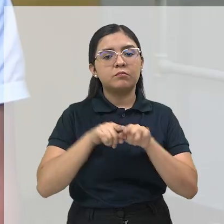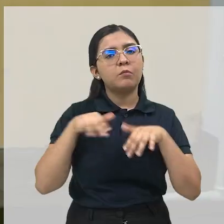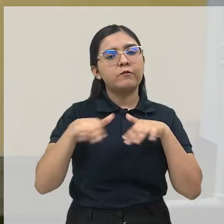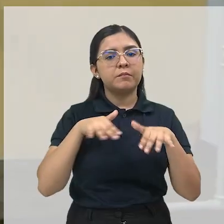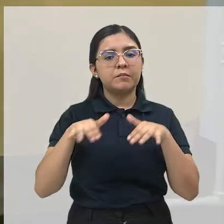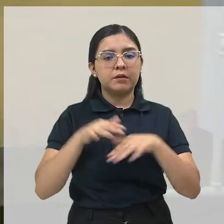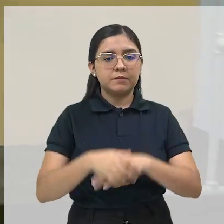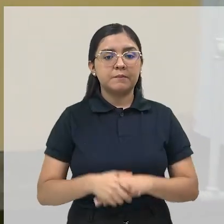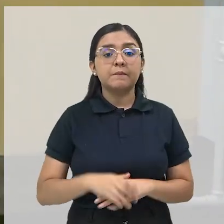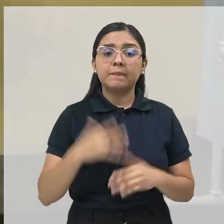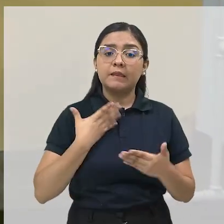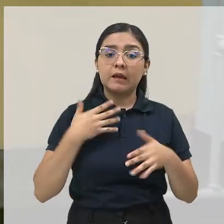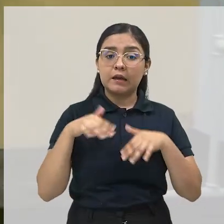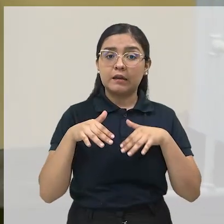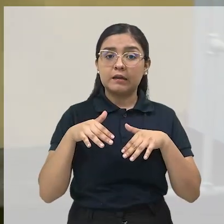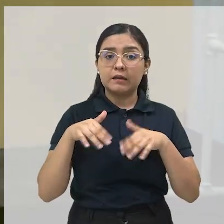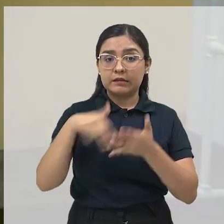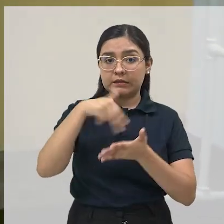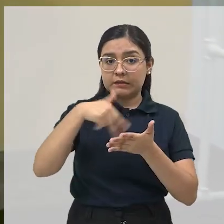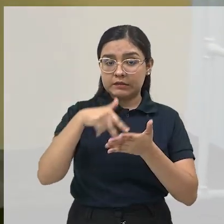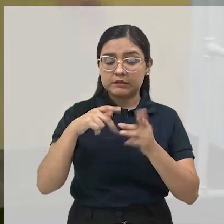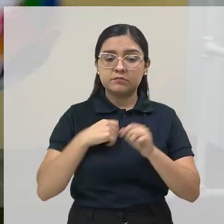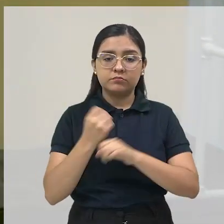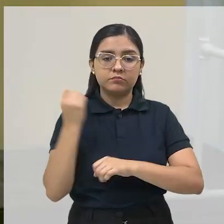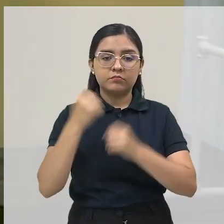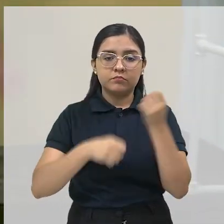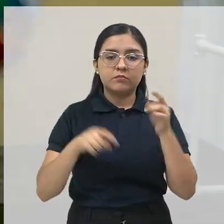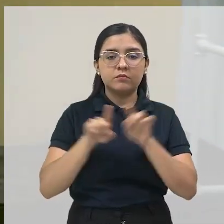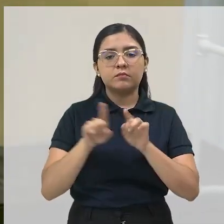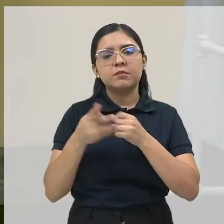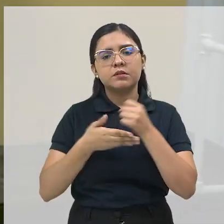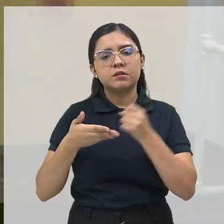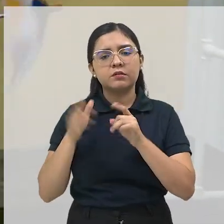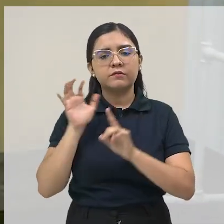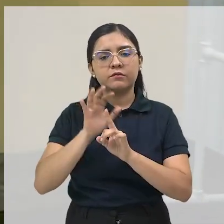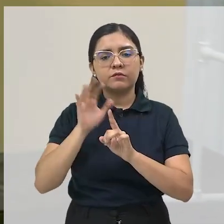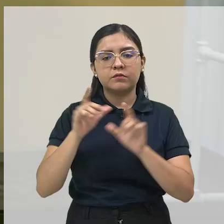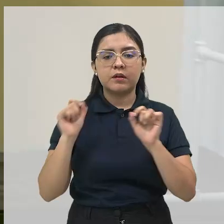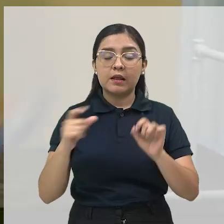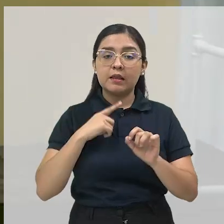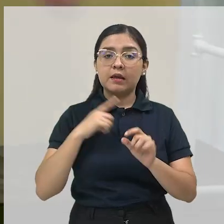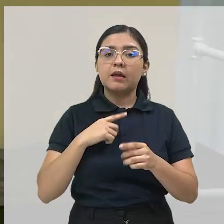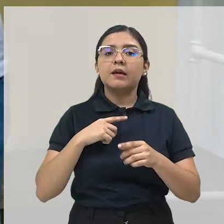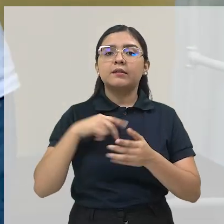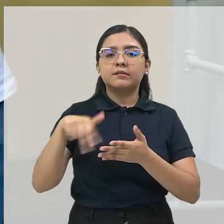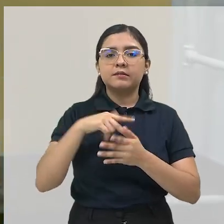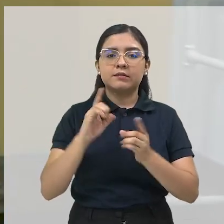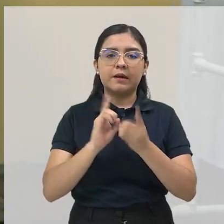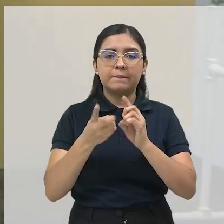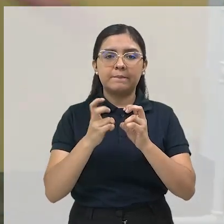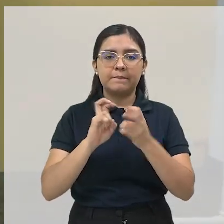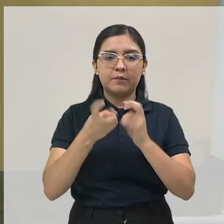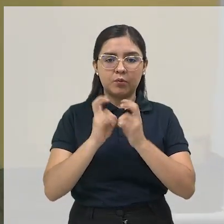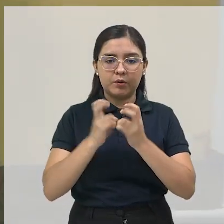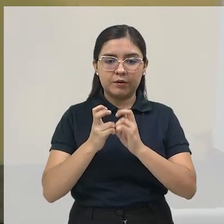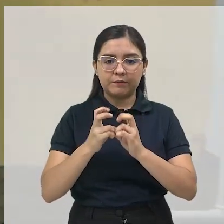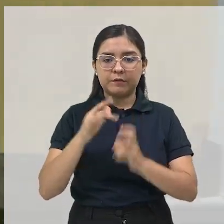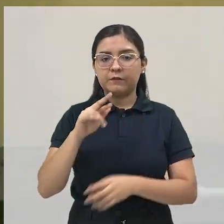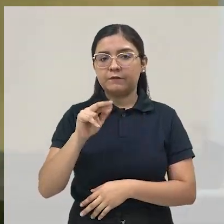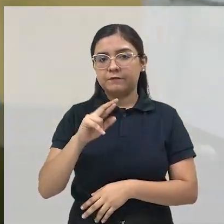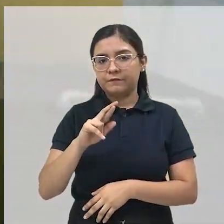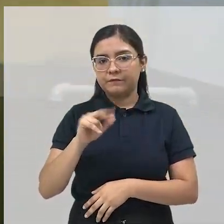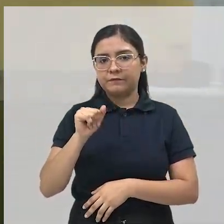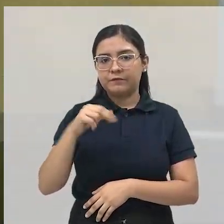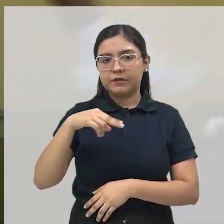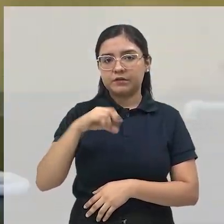movimentação. A dança frevo ela é baseada e influenciada pela dança da capoeira. Graças a Francisco do Nascimento Filho, que